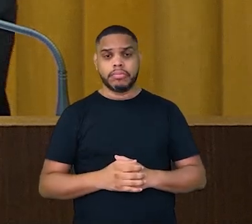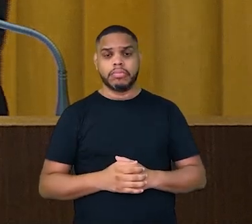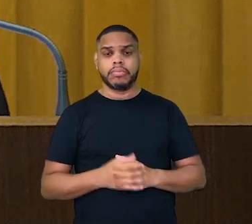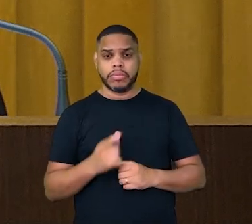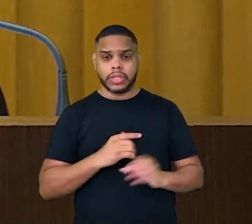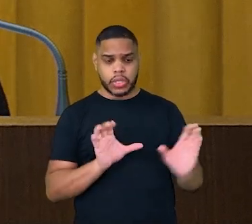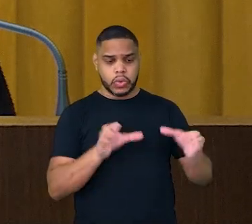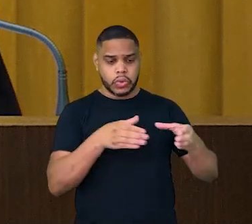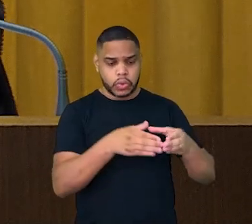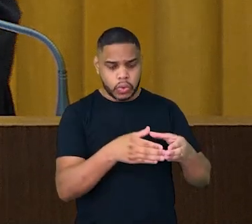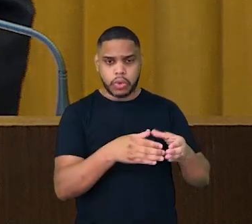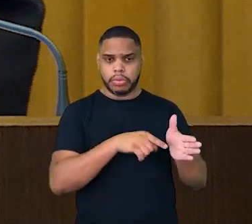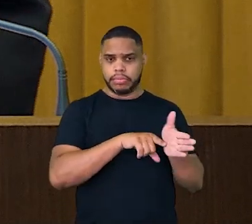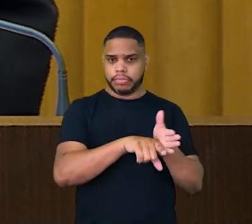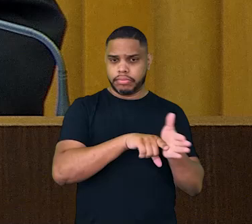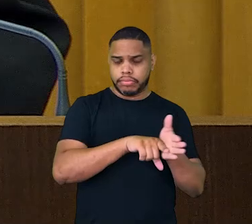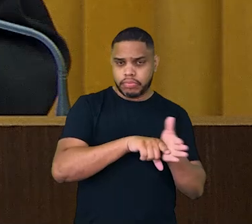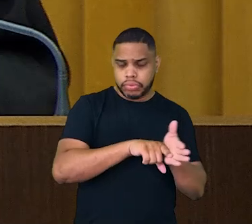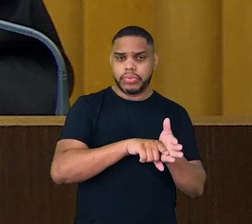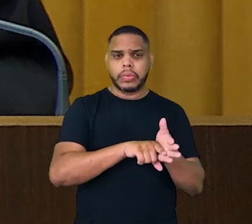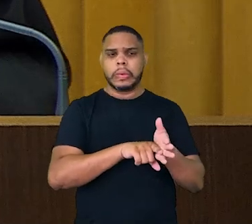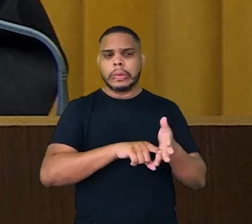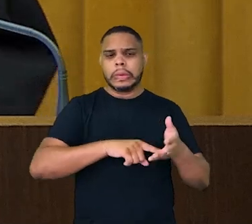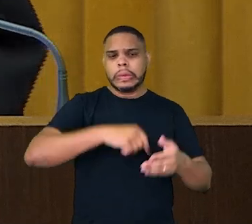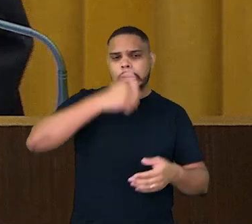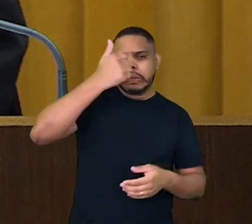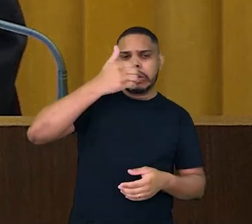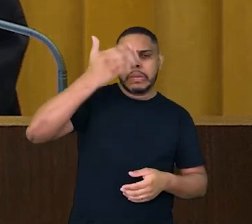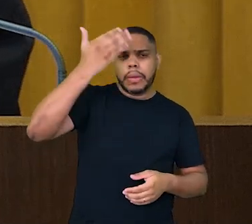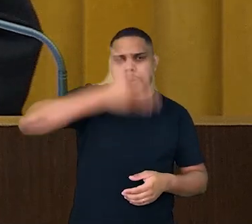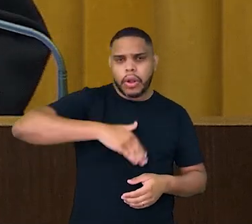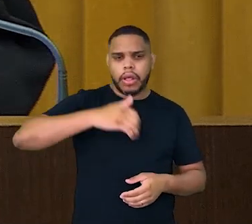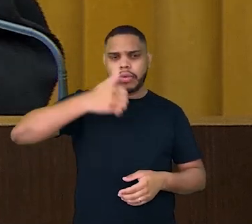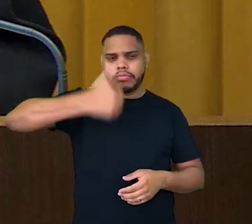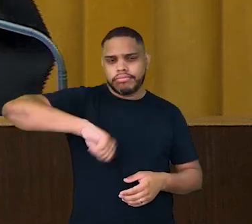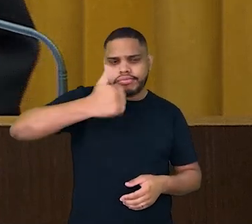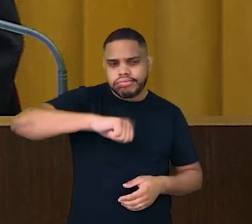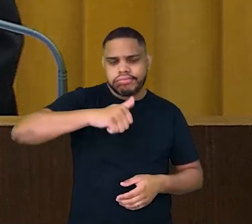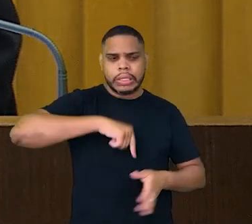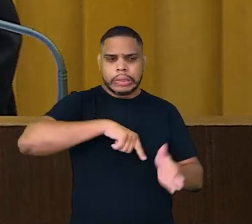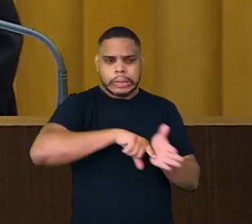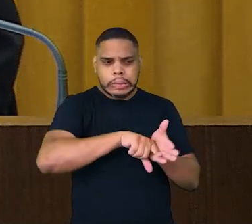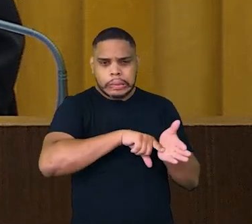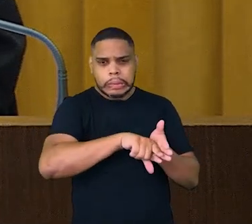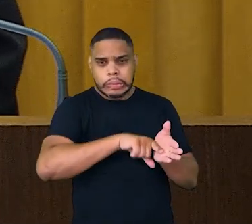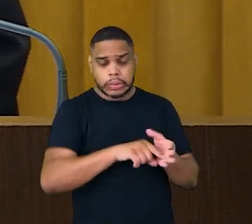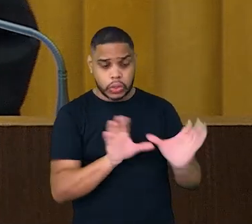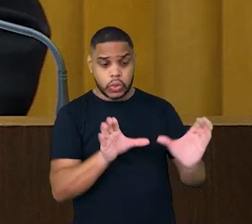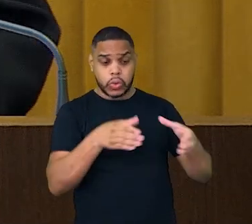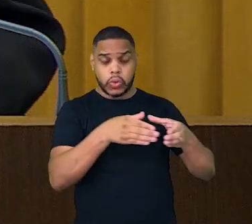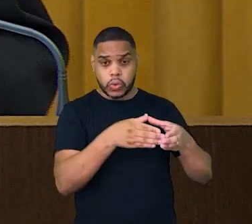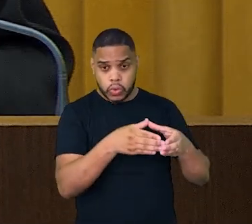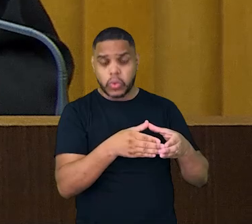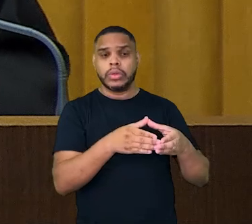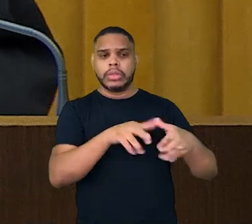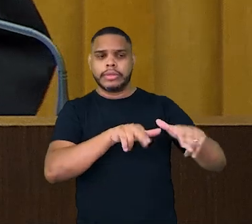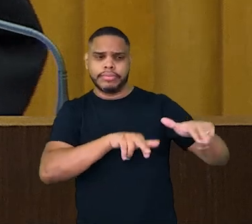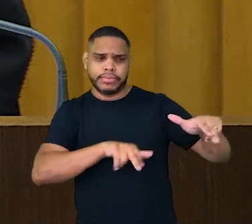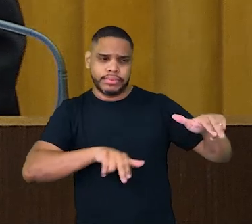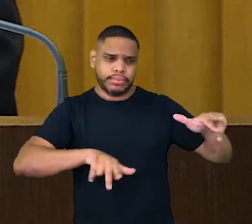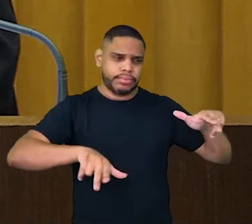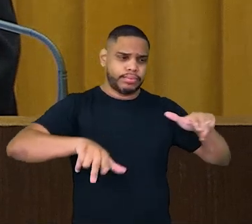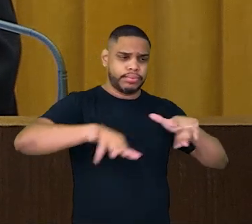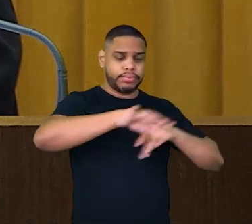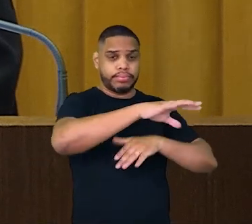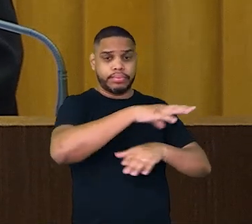feita por comissão, com uma série de provas, uma comissão formada por